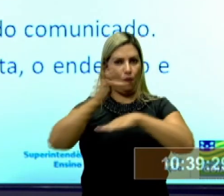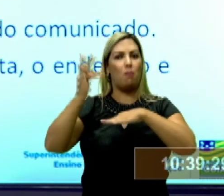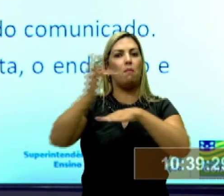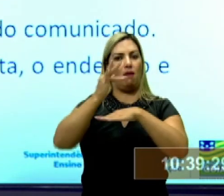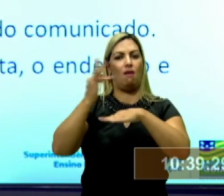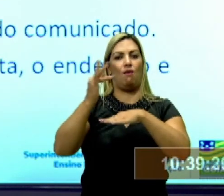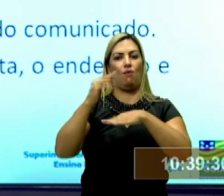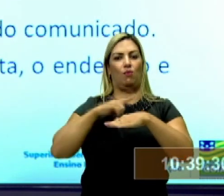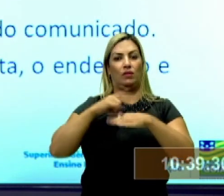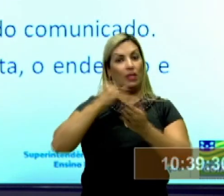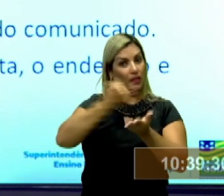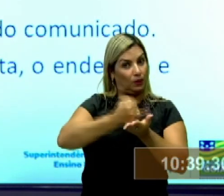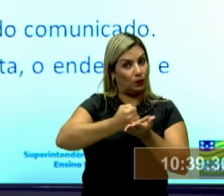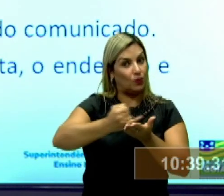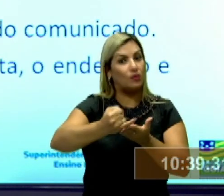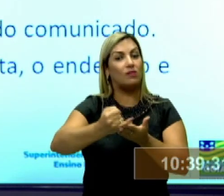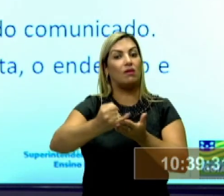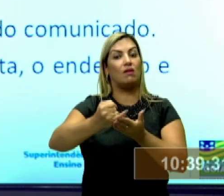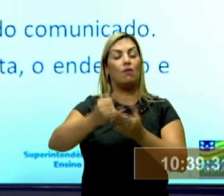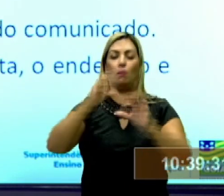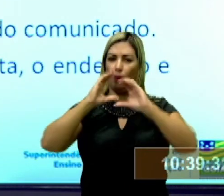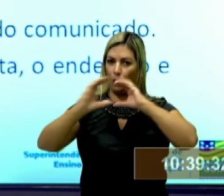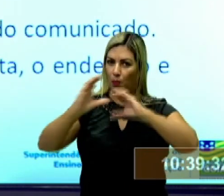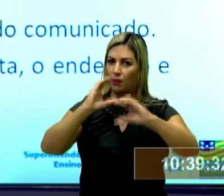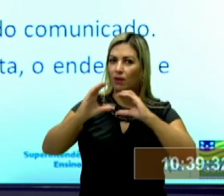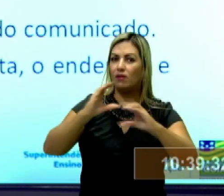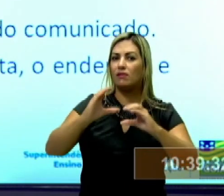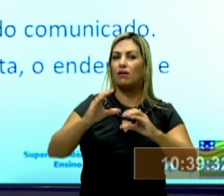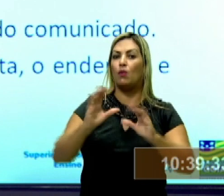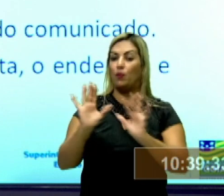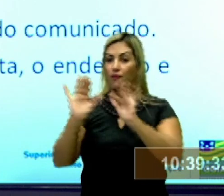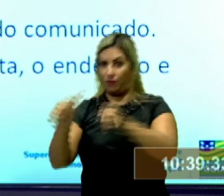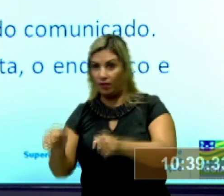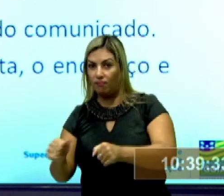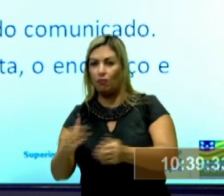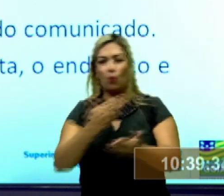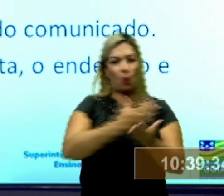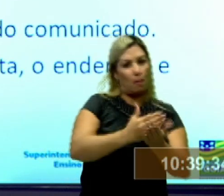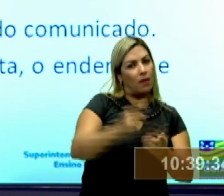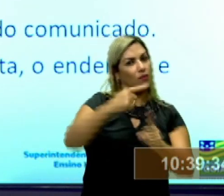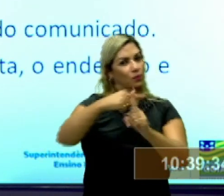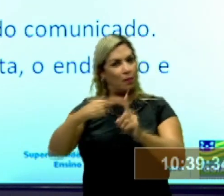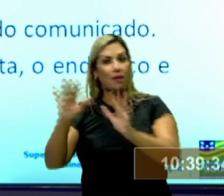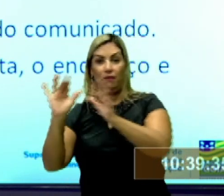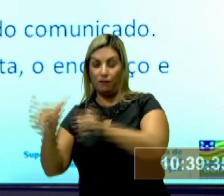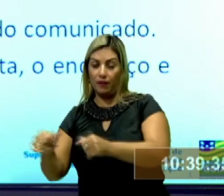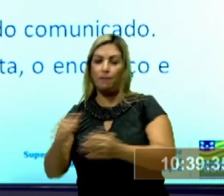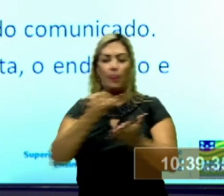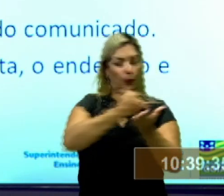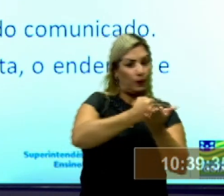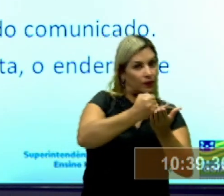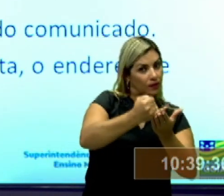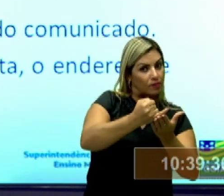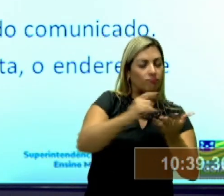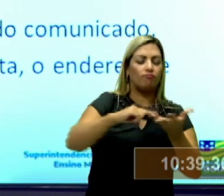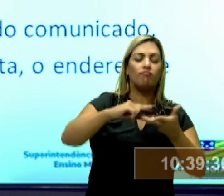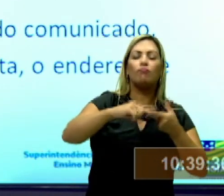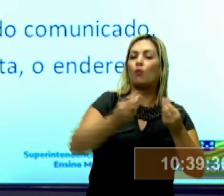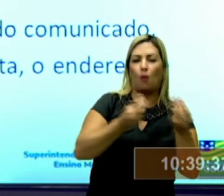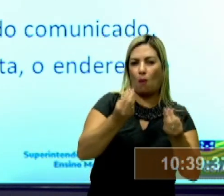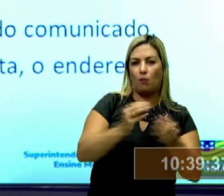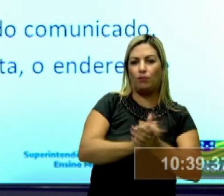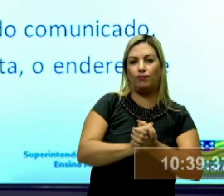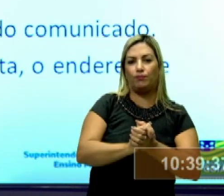e ter uma introdução, uma comunicação e uma finalização. A introdução possui os seguintes elementos.